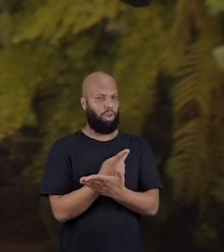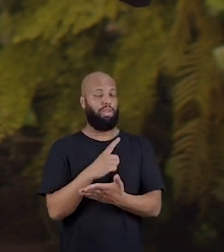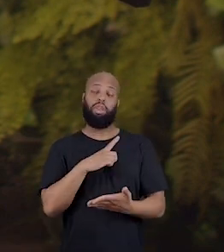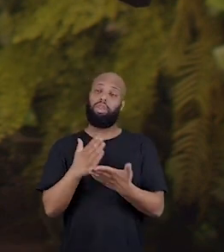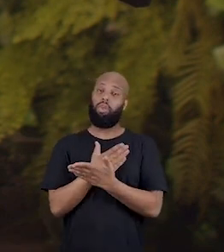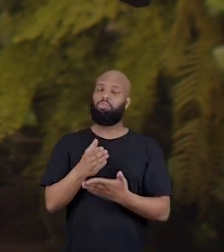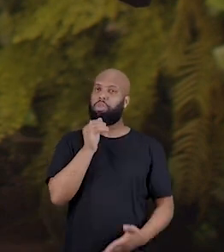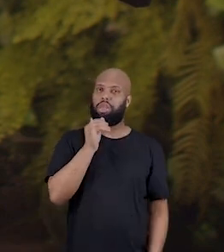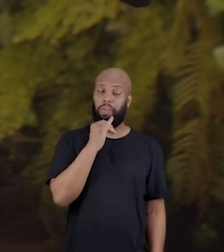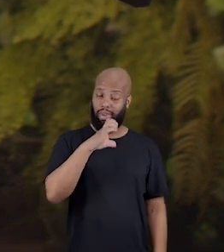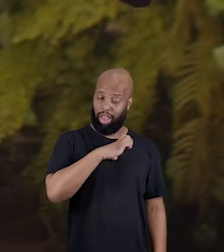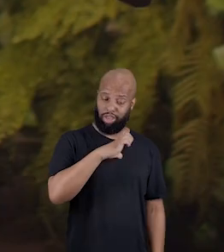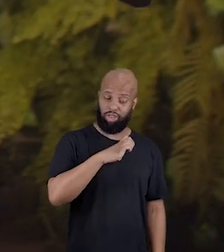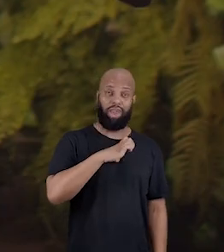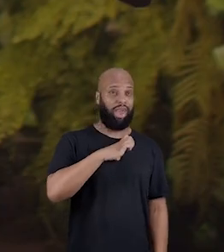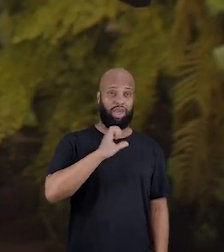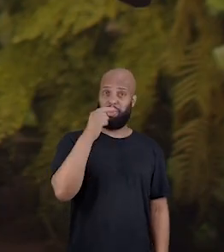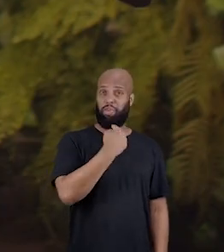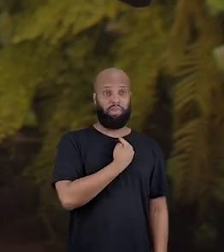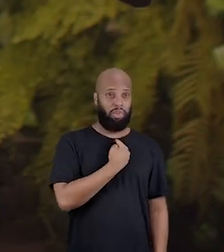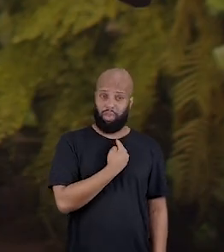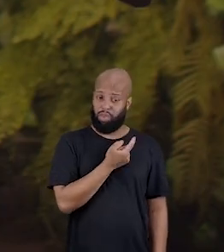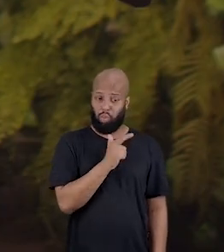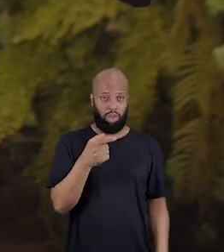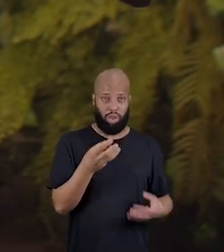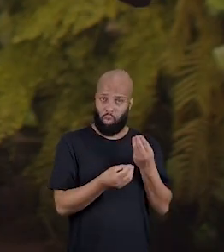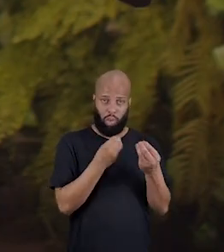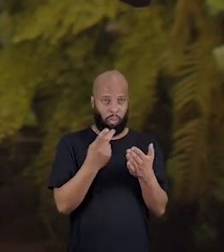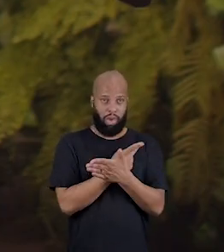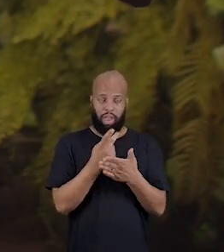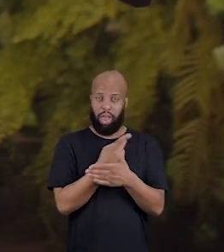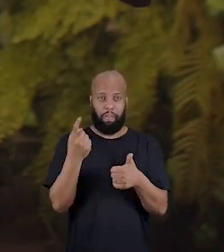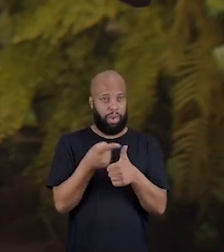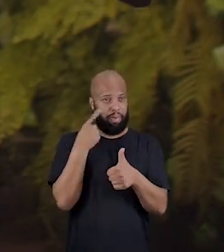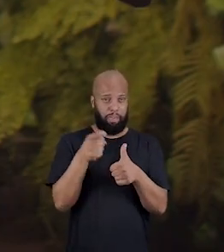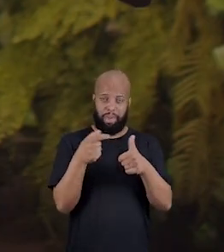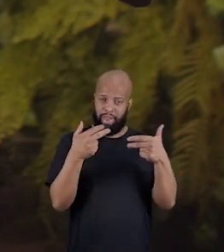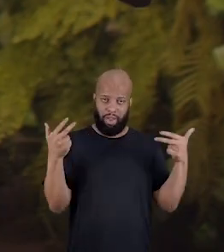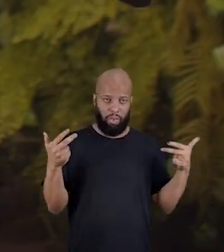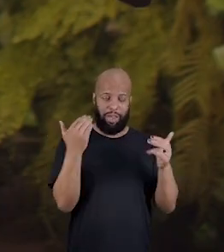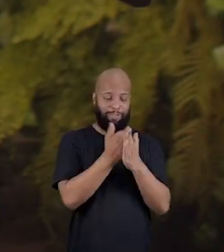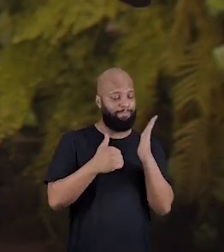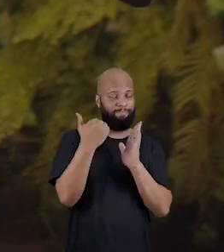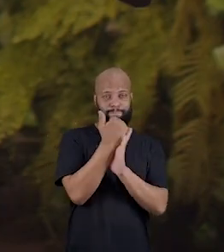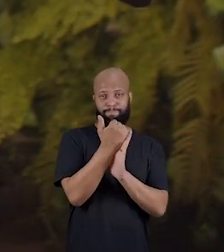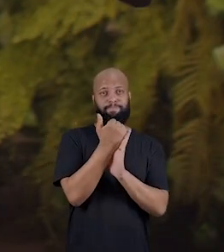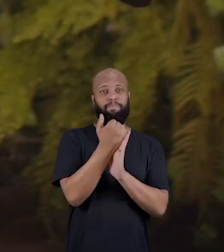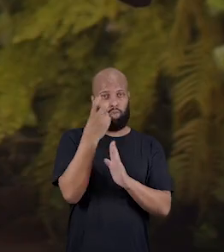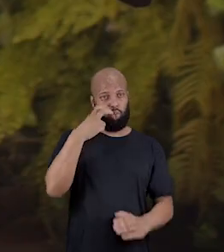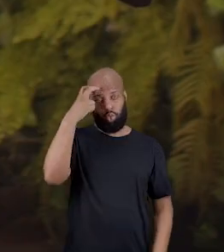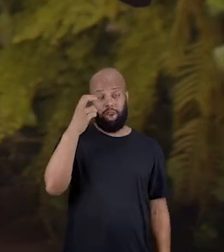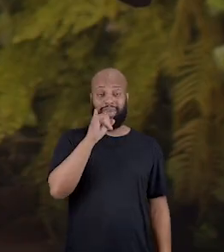erros que têm a ver com ética. Né? Ética, para a gente, é inegociável. Esse valor está em primeiro lugar, é o chapéu de todos os valores da